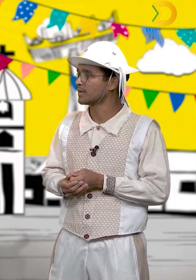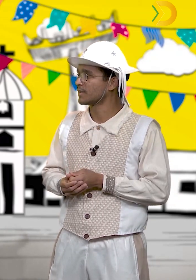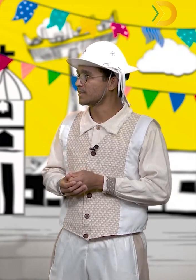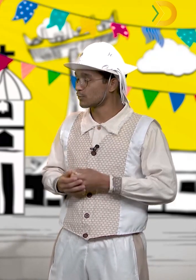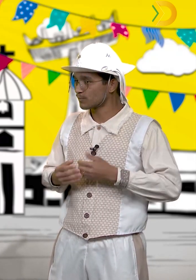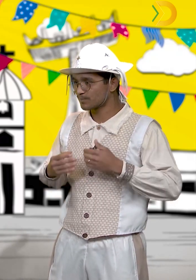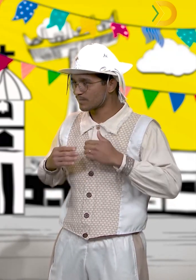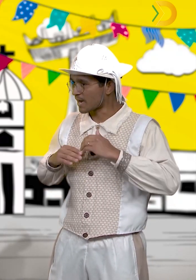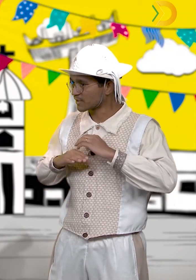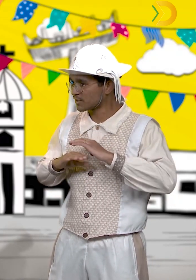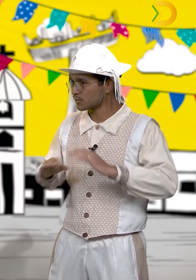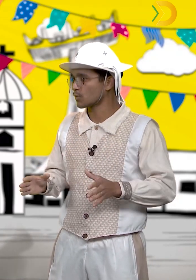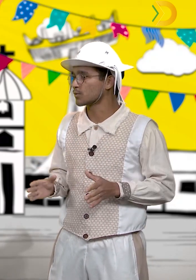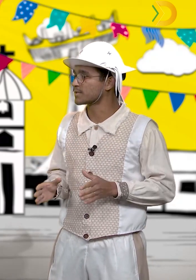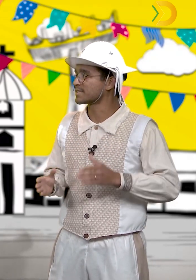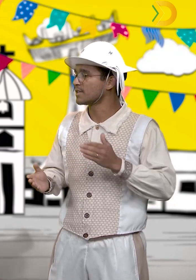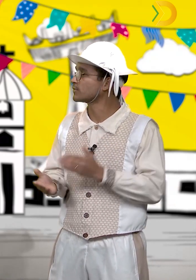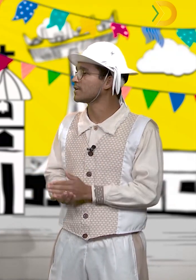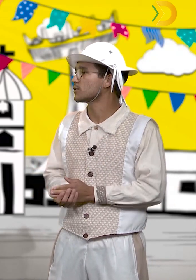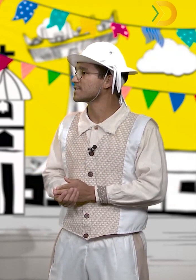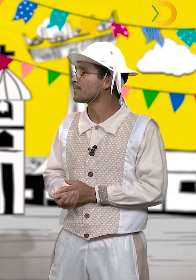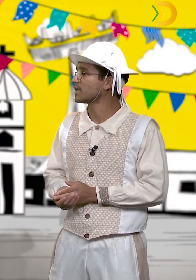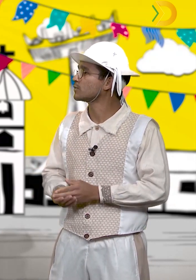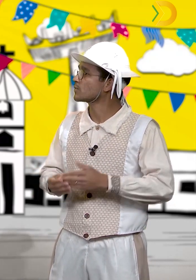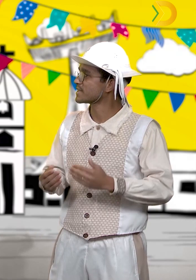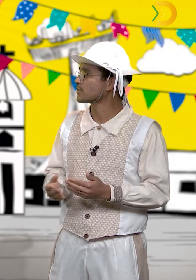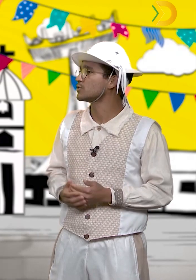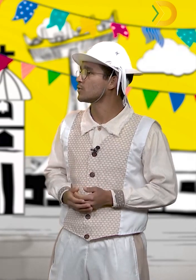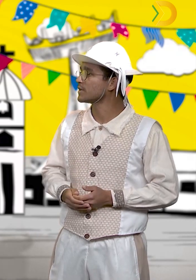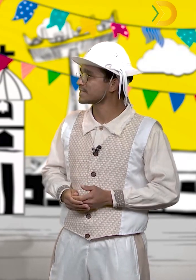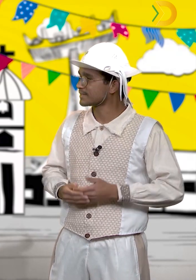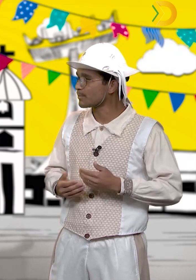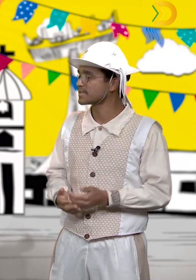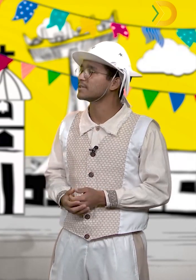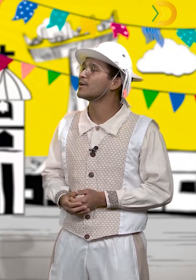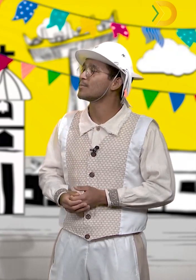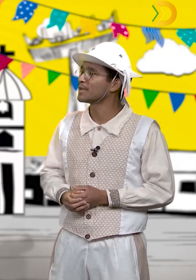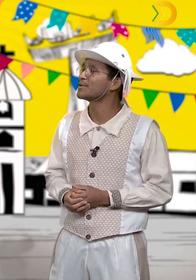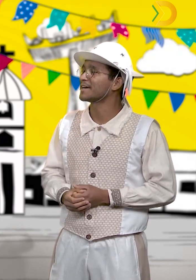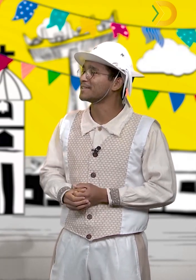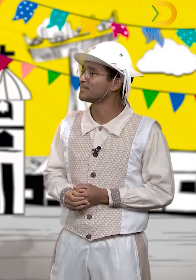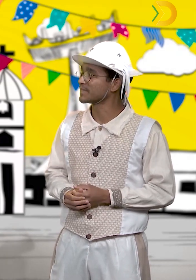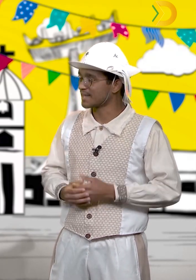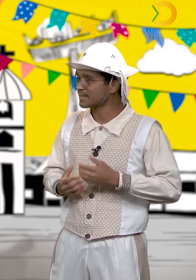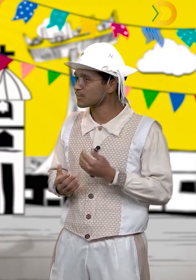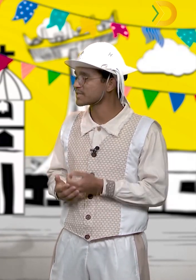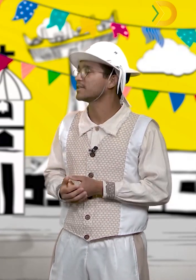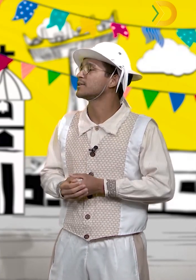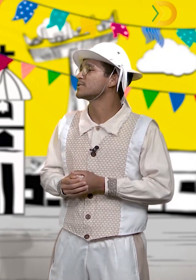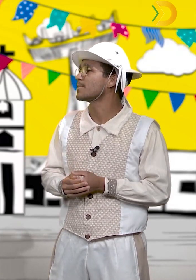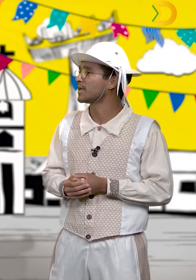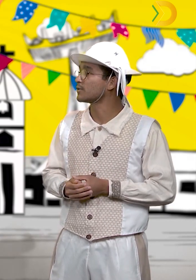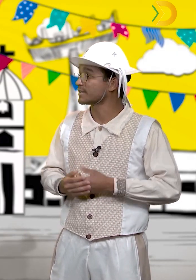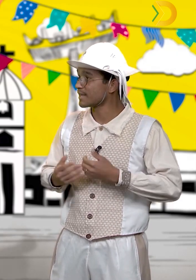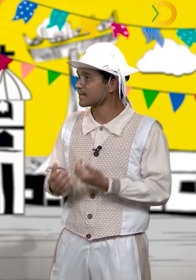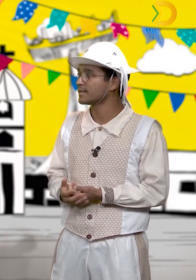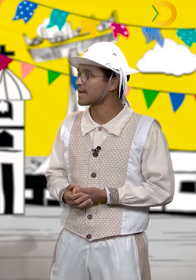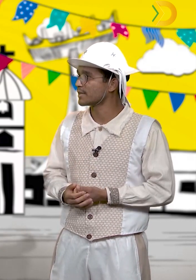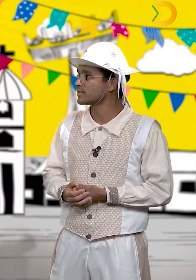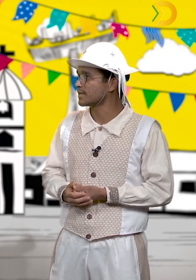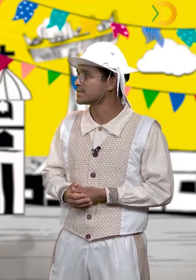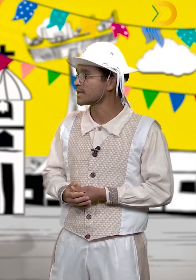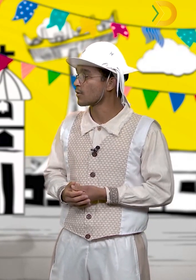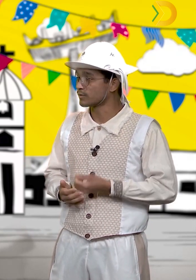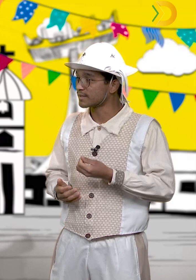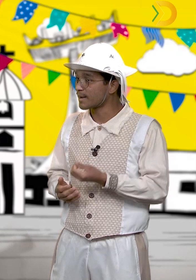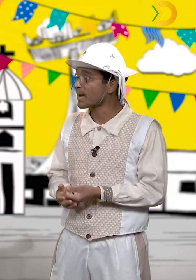pontuado. Então, acho que de todos. Se não tem entrosamento, o casal de noivo, ele já está precisando dar uma melhorada. Tem que demonstrar entrosamento, a